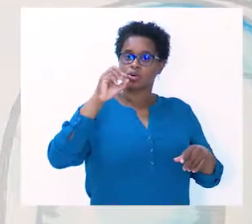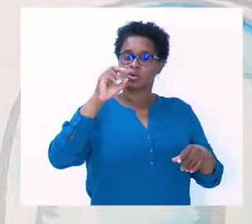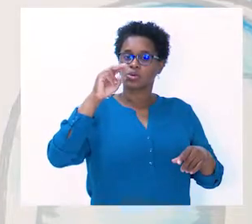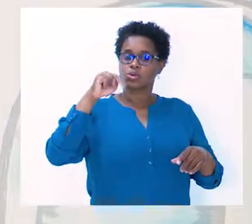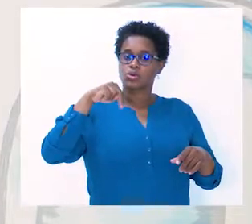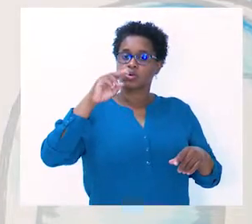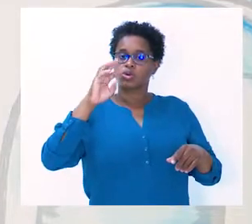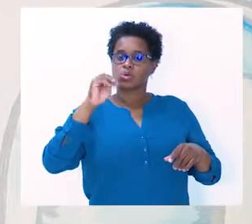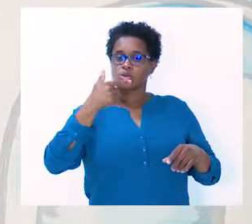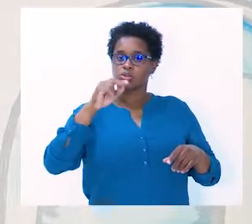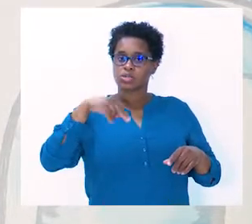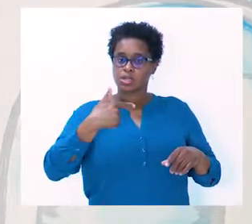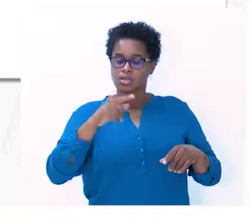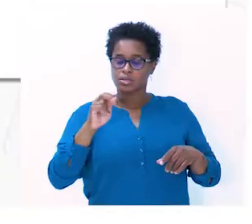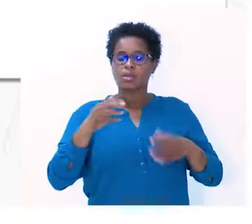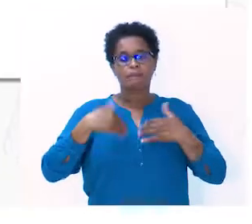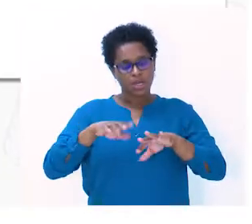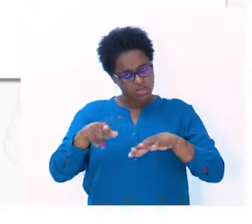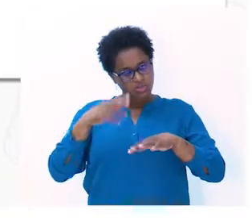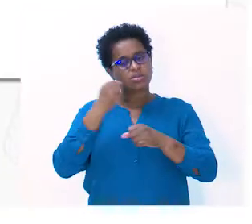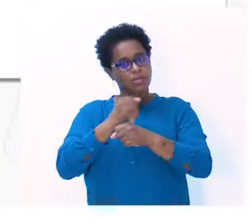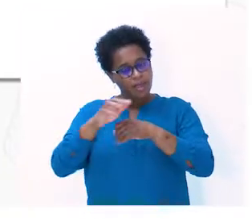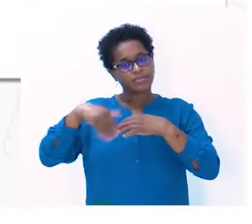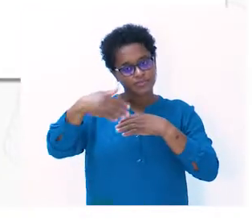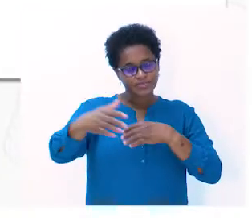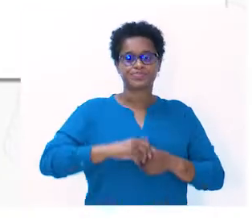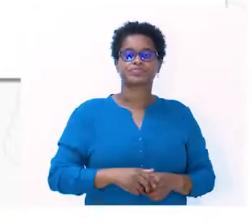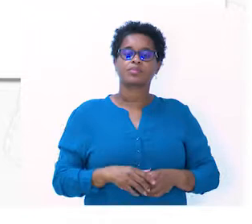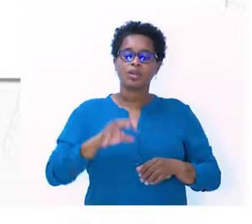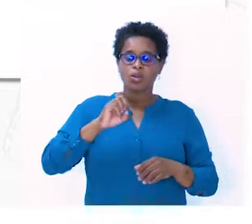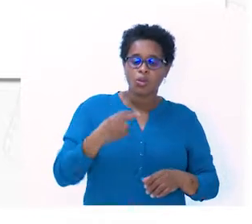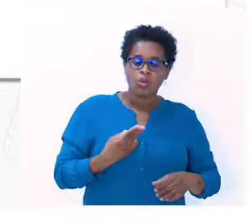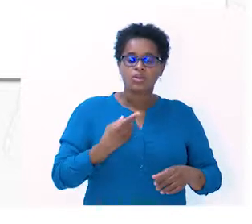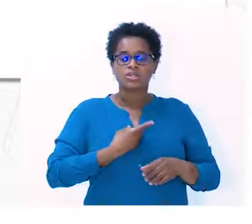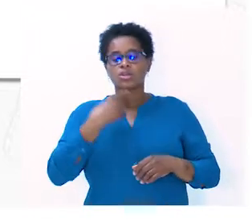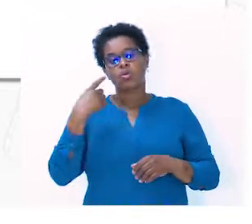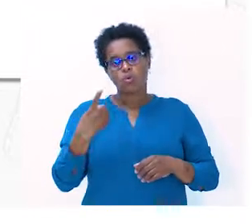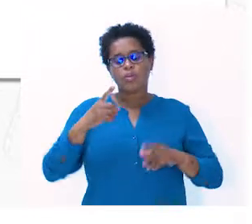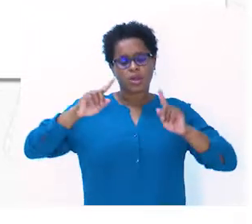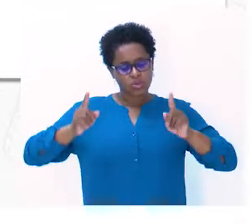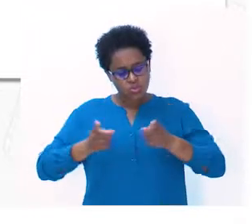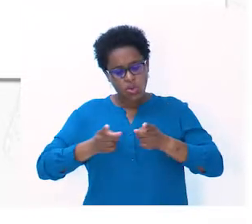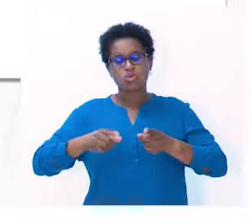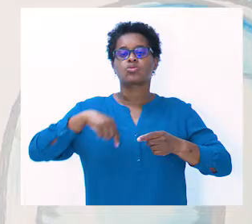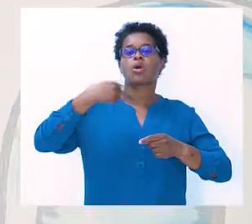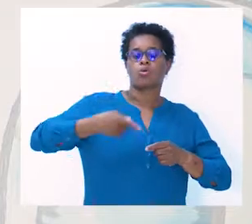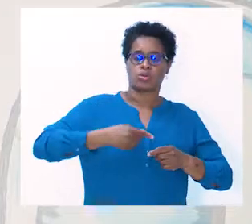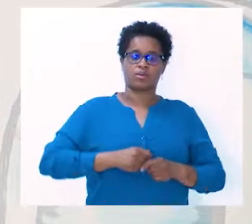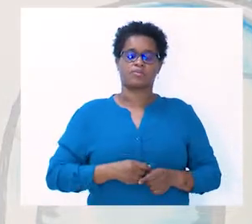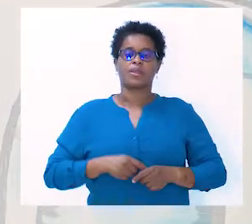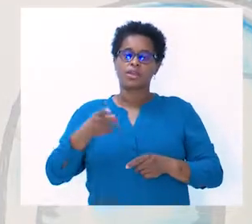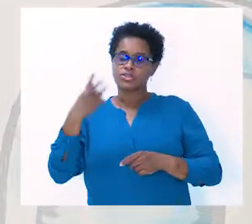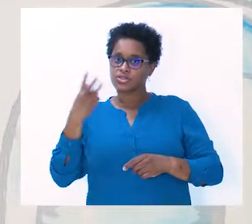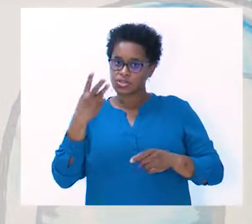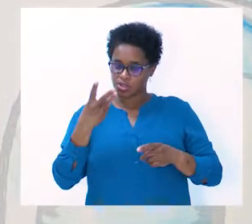isso vamos ver mais à frente. Ou então, se uma é redução da outra. Esses